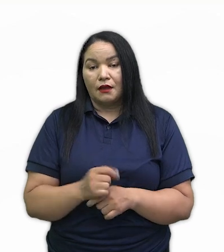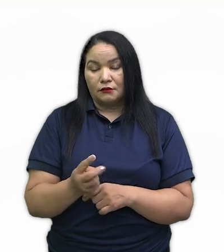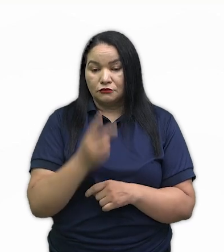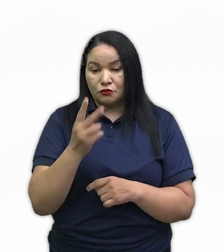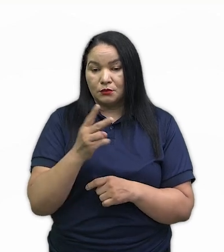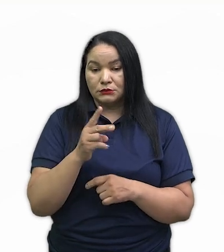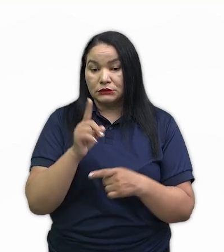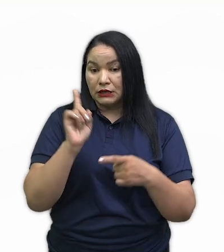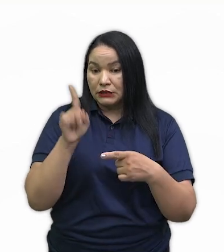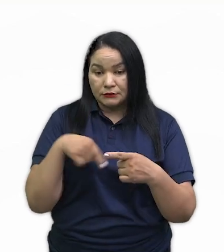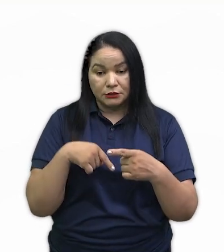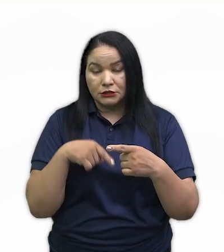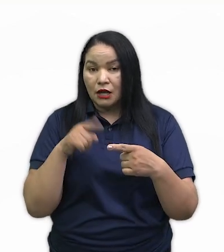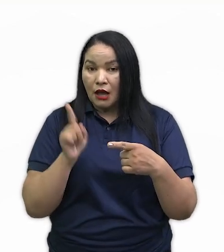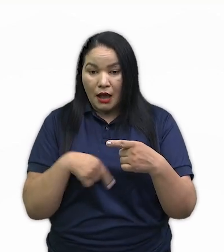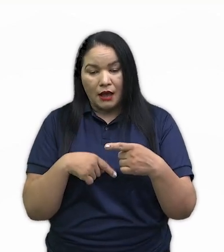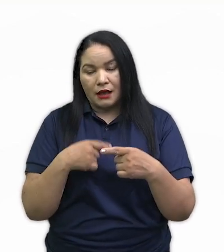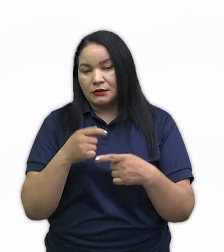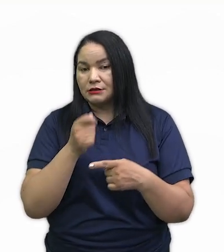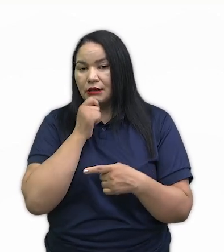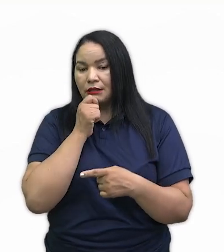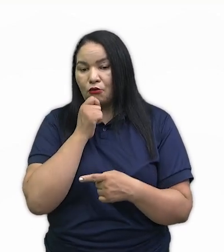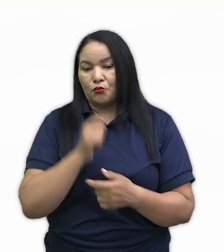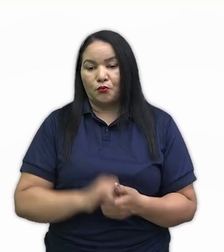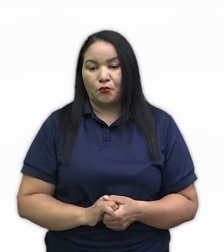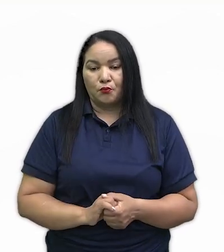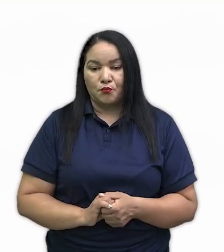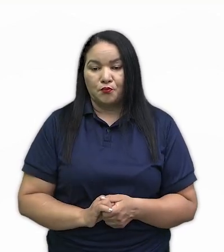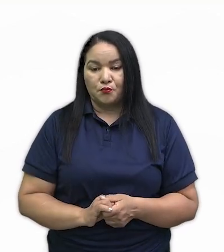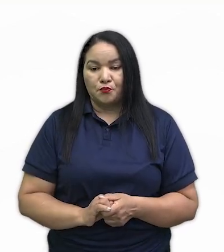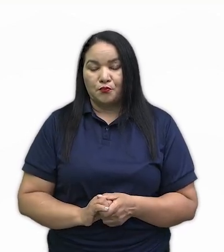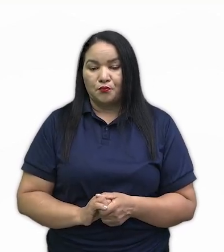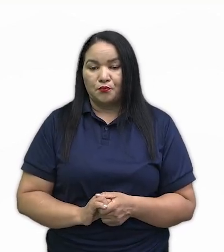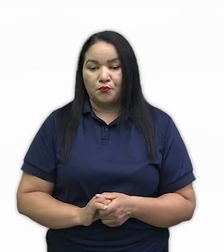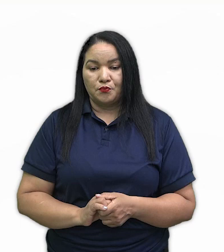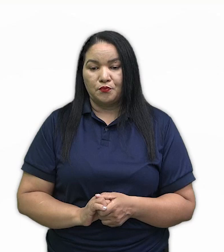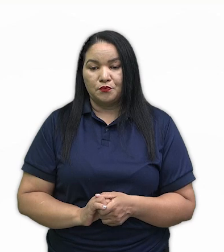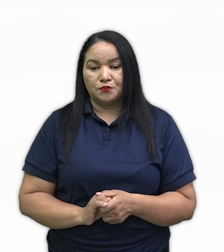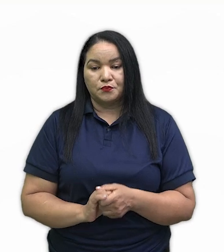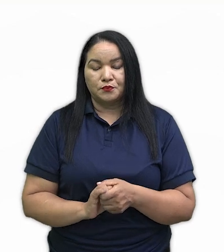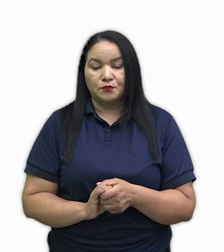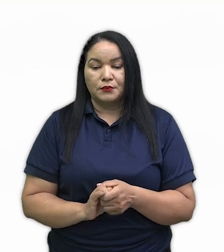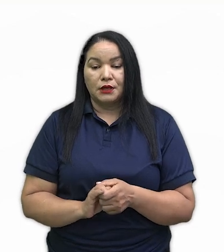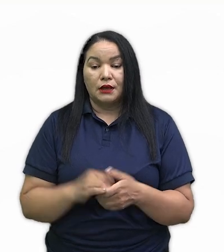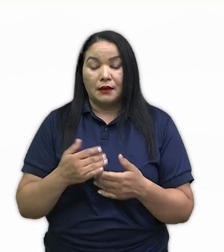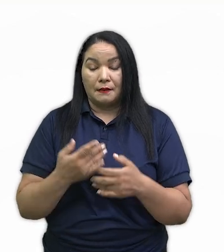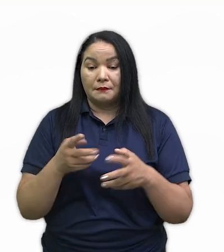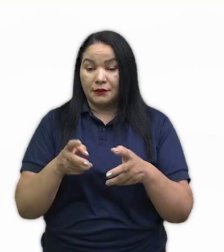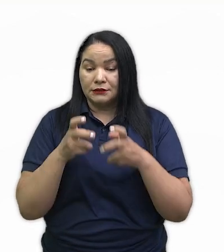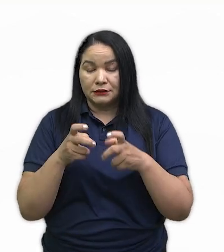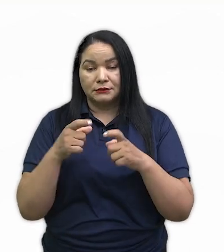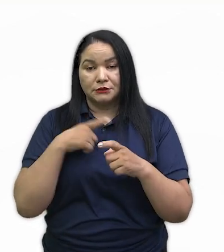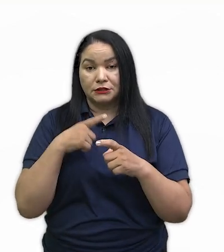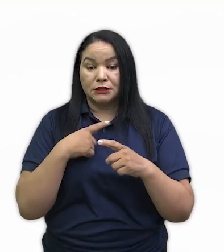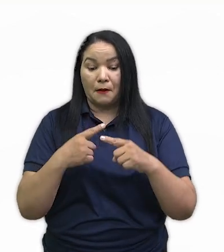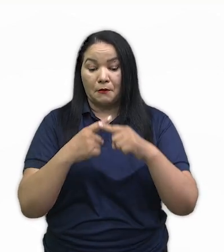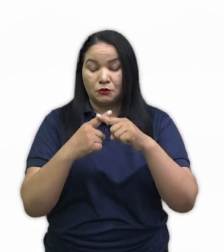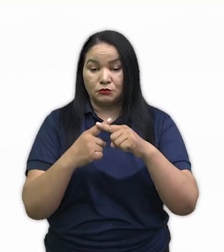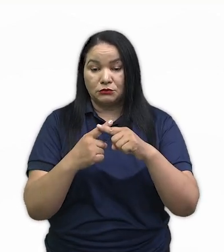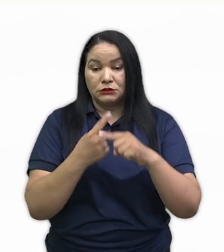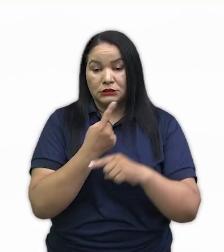2. Perfeito? Perfeito. Em cima, reparem que nós temos aí a multiplicação